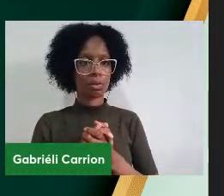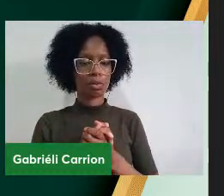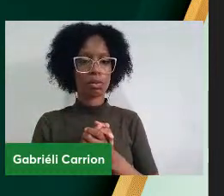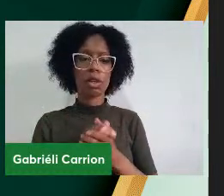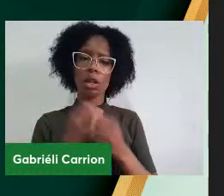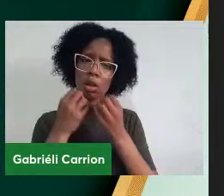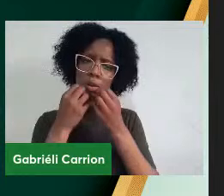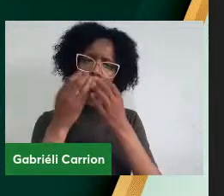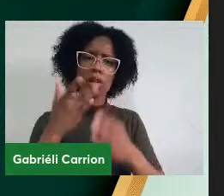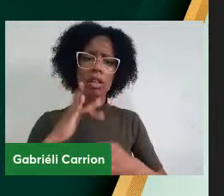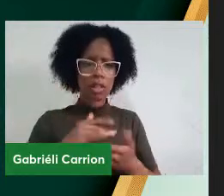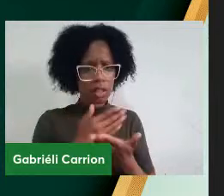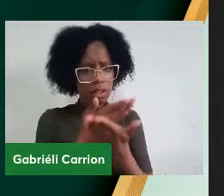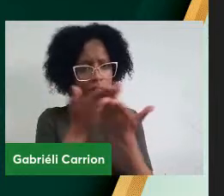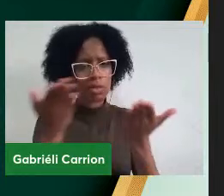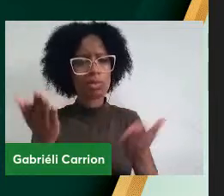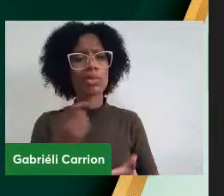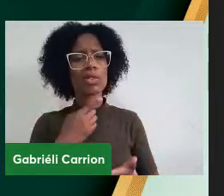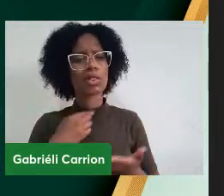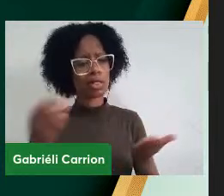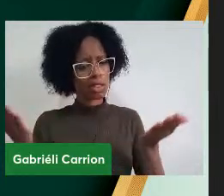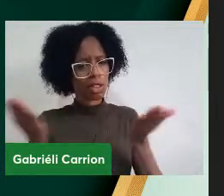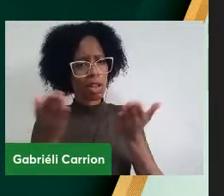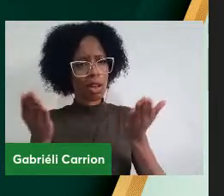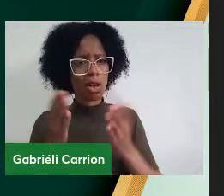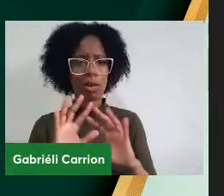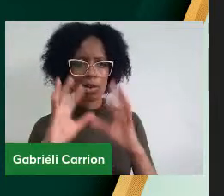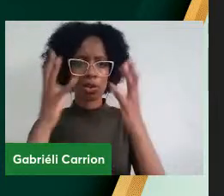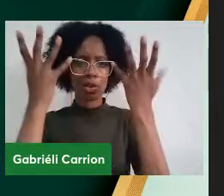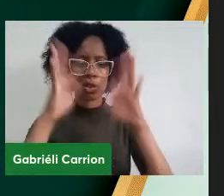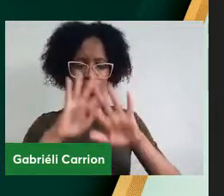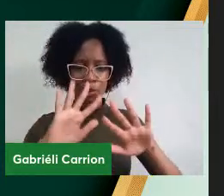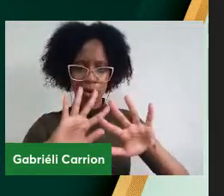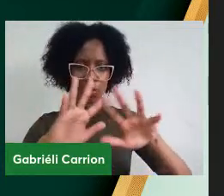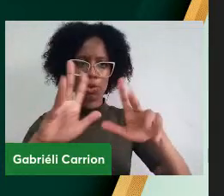Boa tarde a todos, desejo uma excelente solenidade a todos nós.